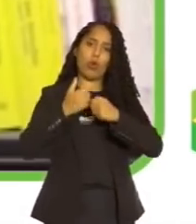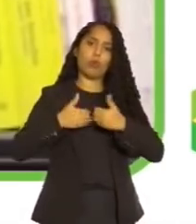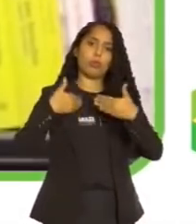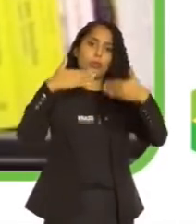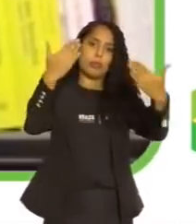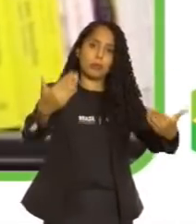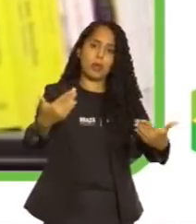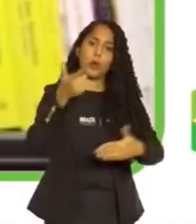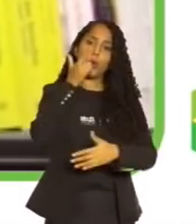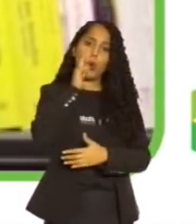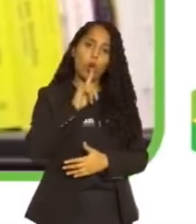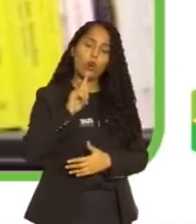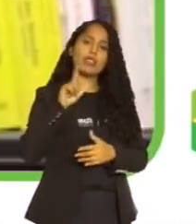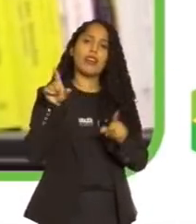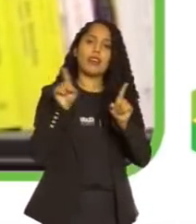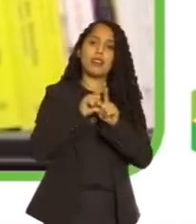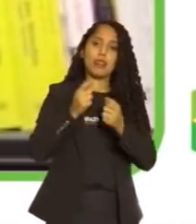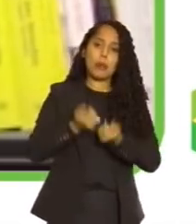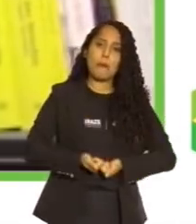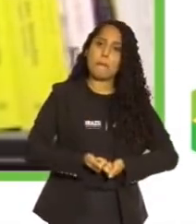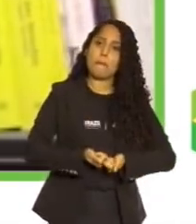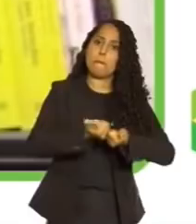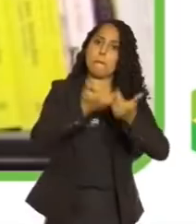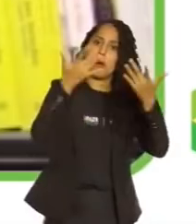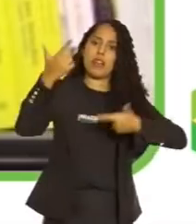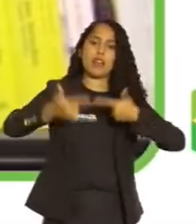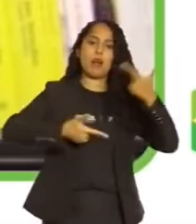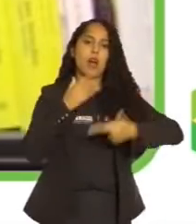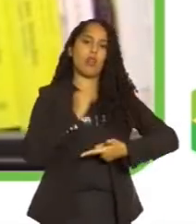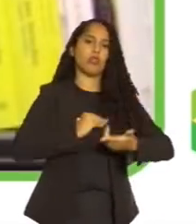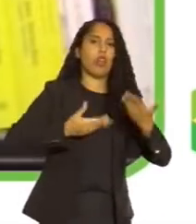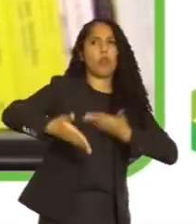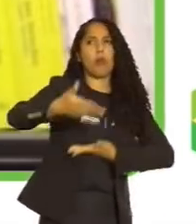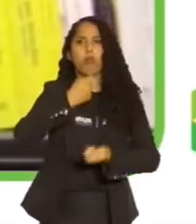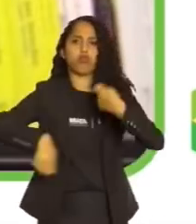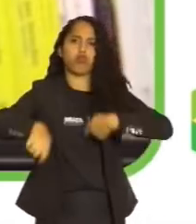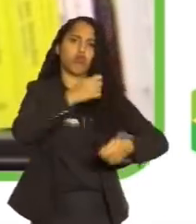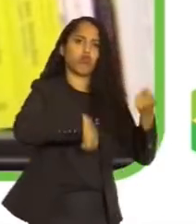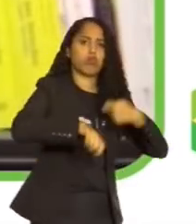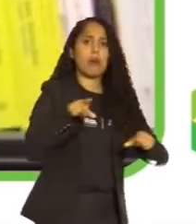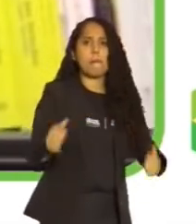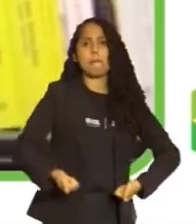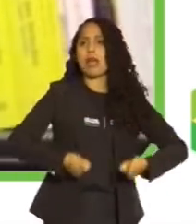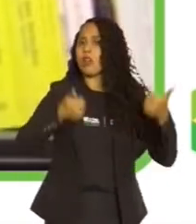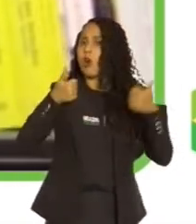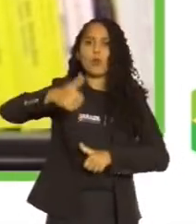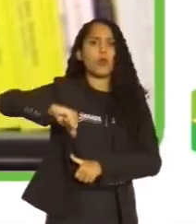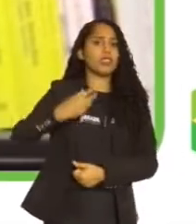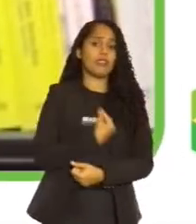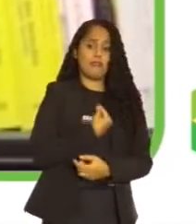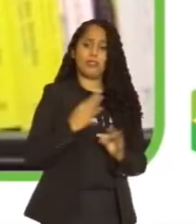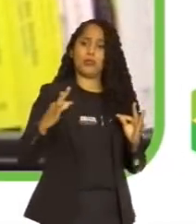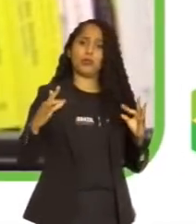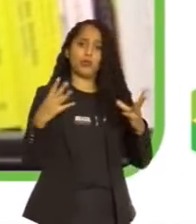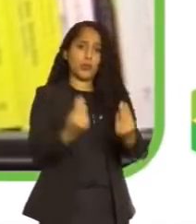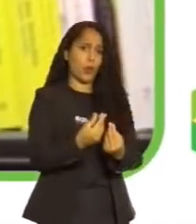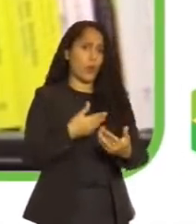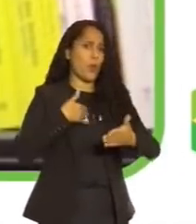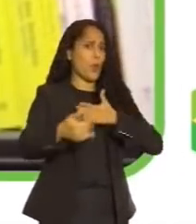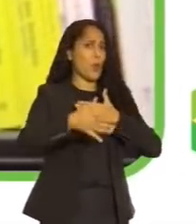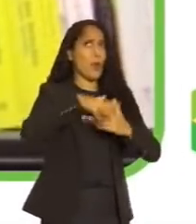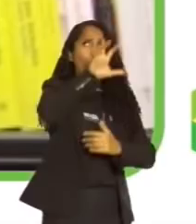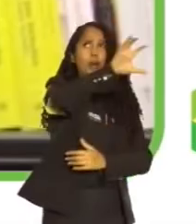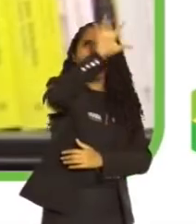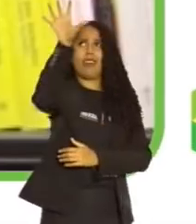de oportunidade para os brasileiros, além de oferecer também melhoria na qualidade de vida de todos, seja qual for a sua região, a